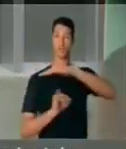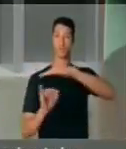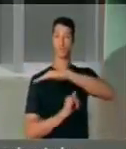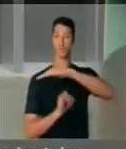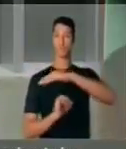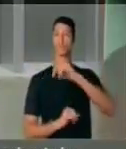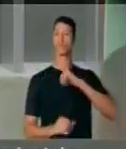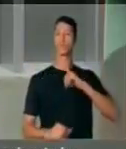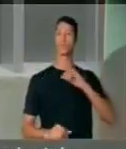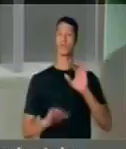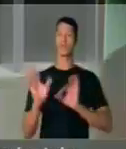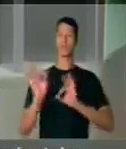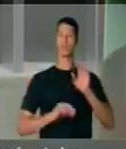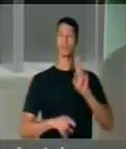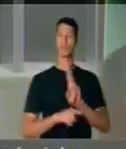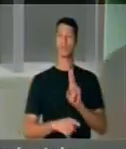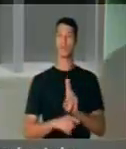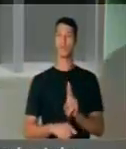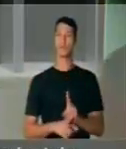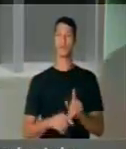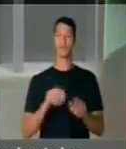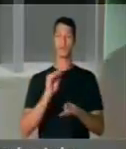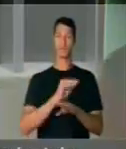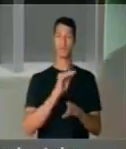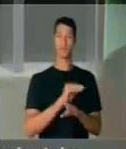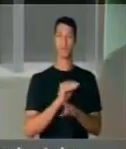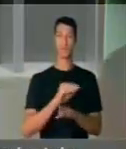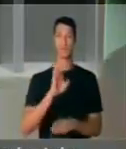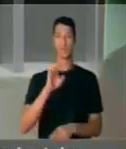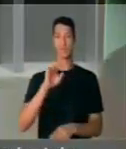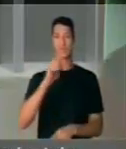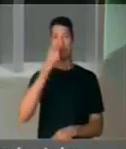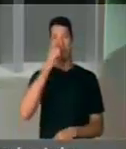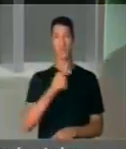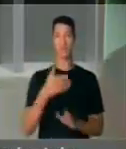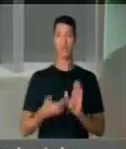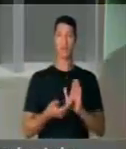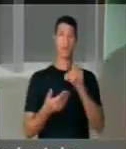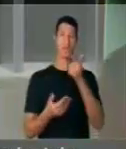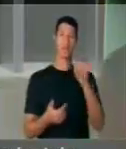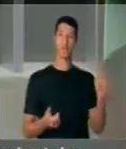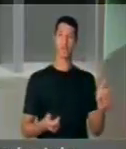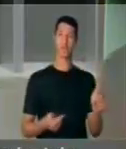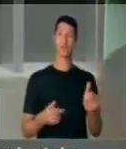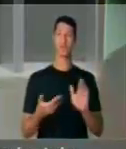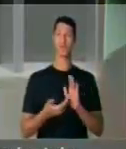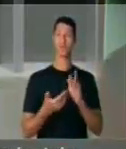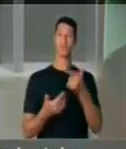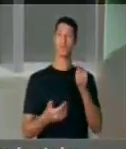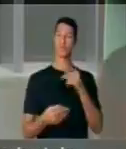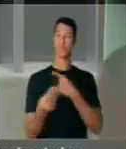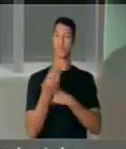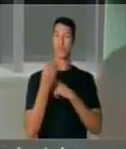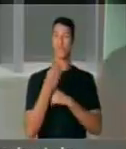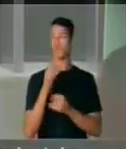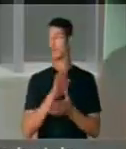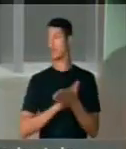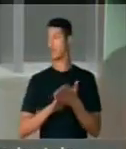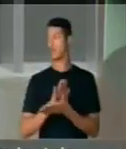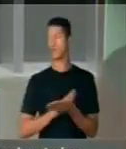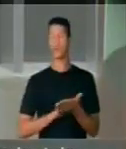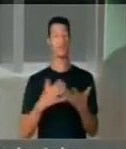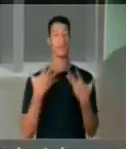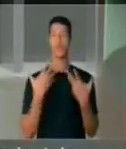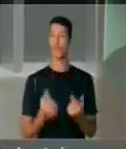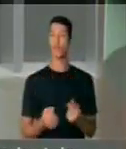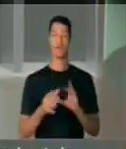instituições tem mecanismos de defesa, de proteção dos seus interesses. A Câmara não tem. A Câmara não se defende.